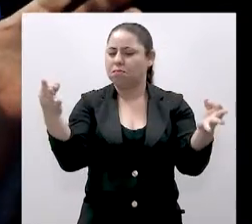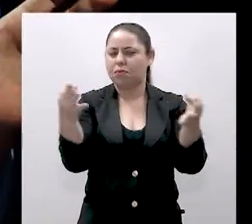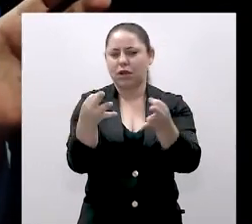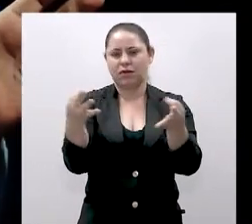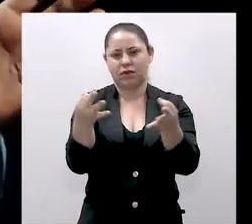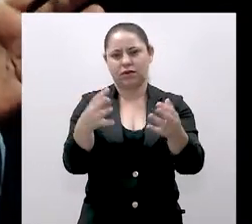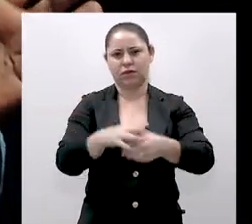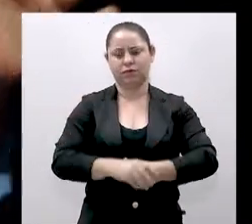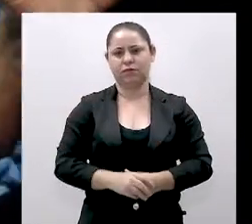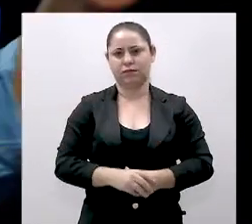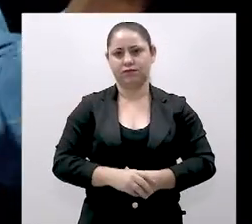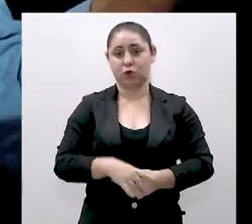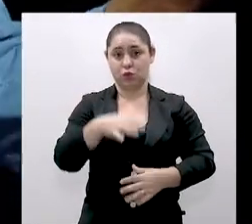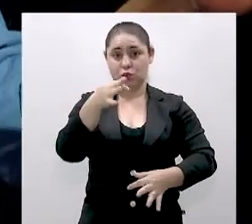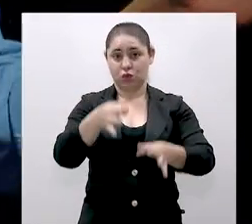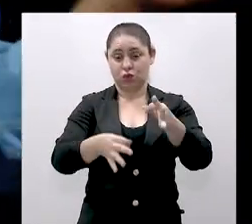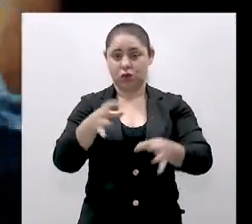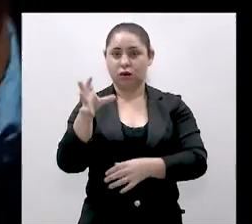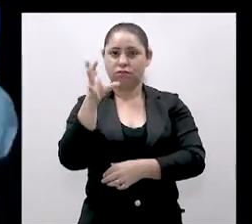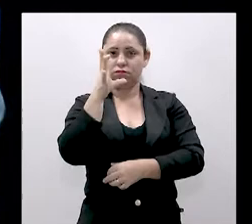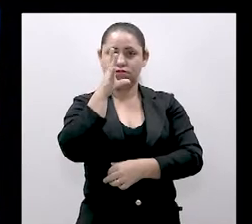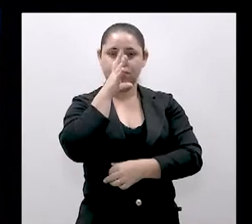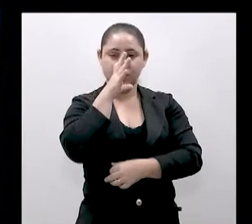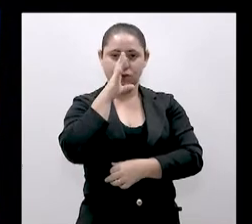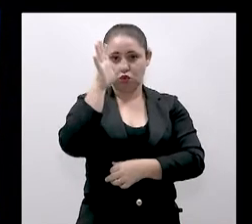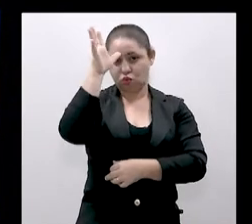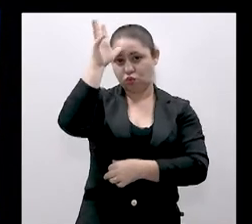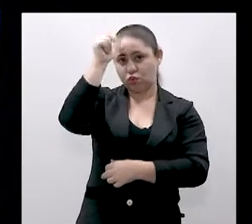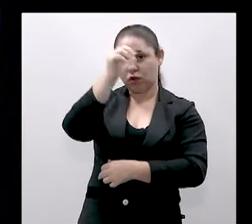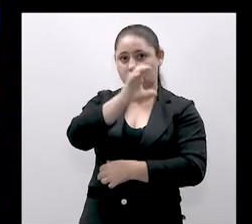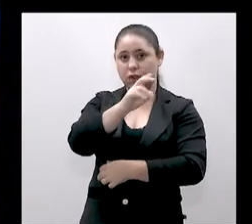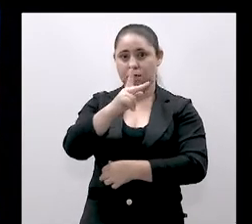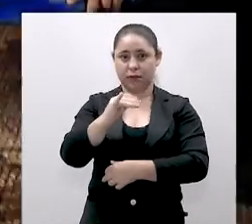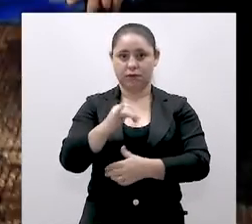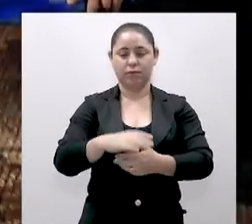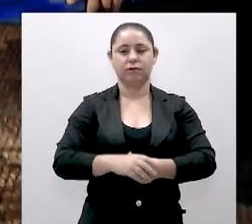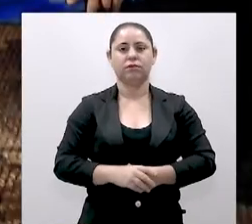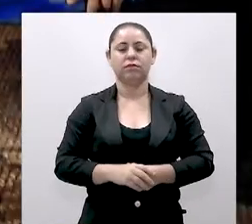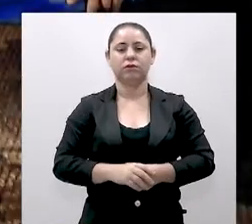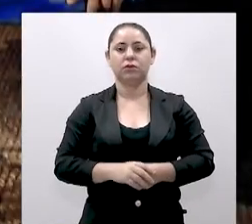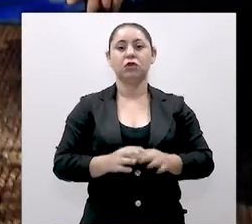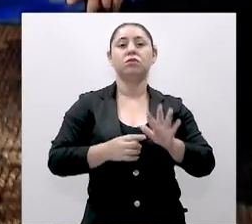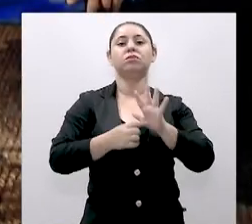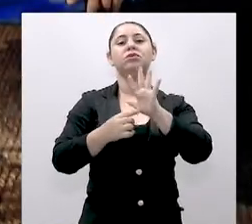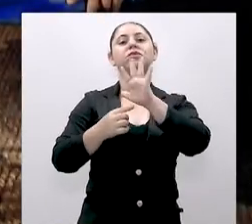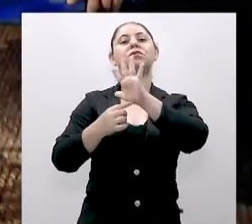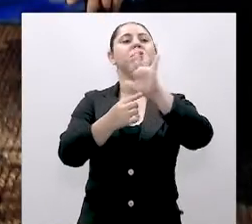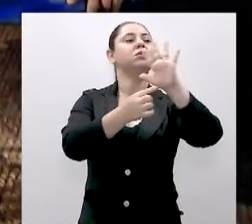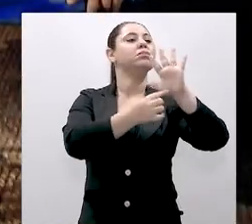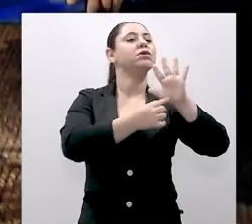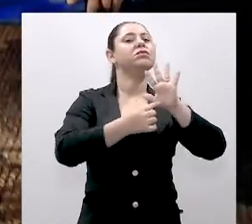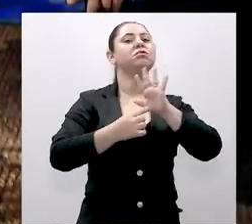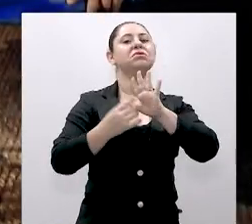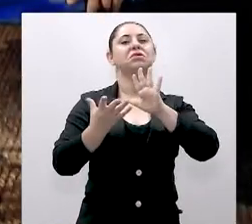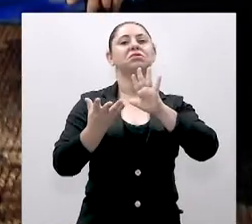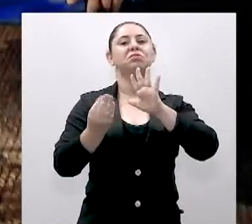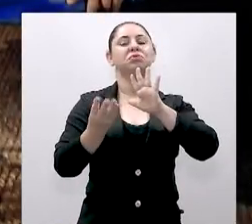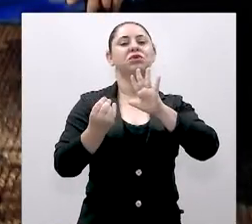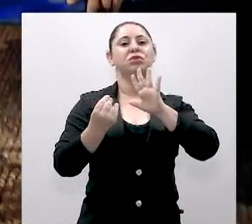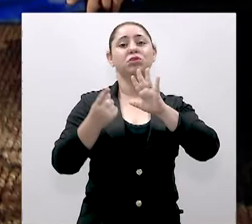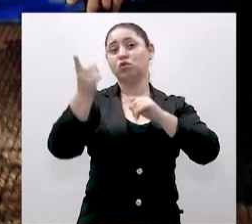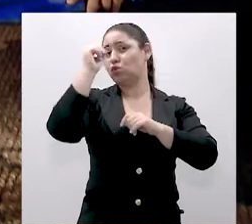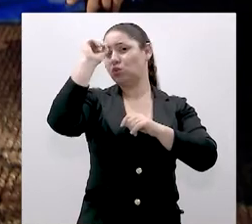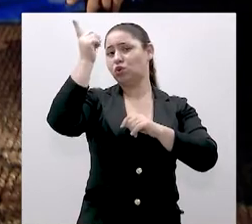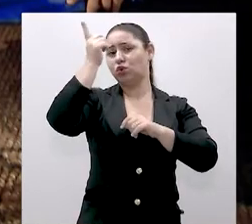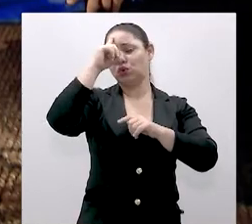Impecável e praticamente o judiciário acompanhou as decisões a CPI então eu apareci muito já naquela época